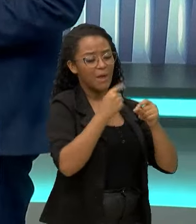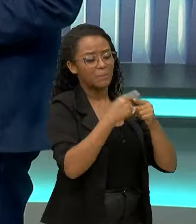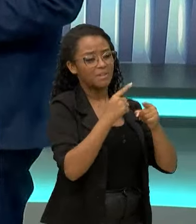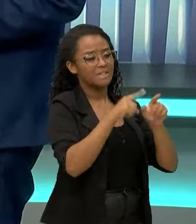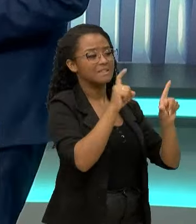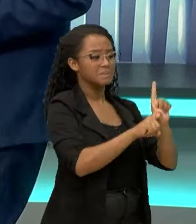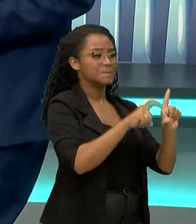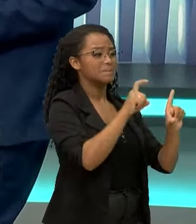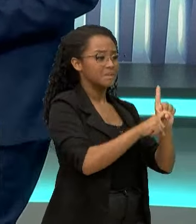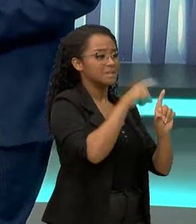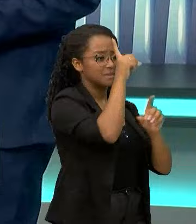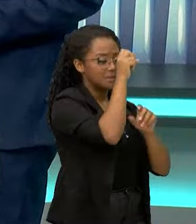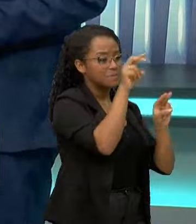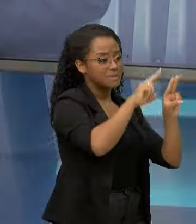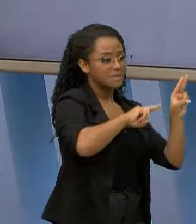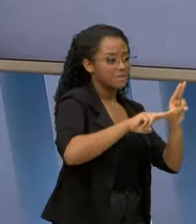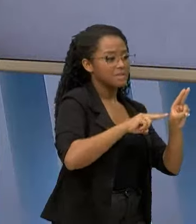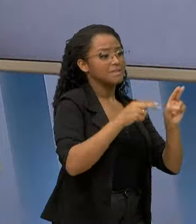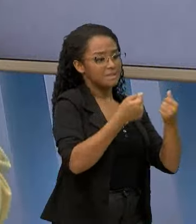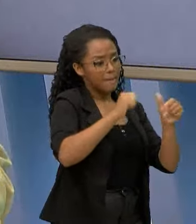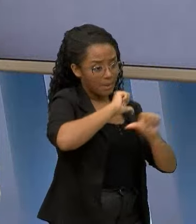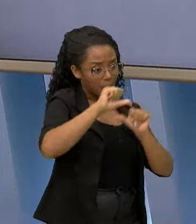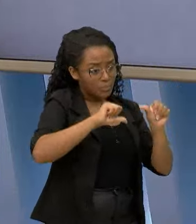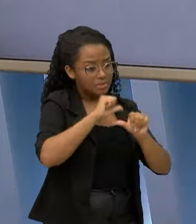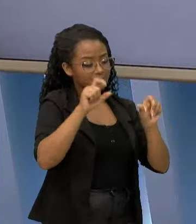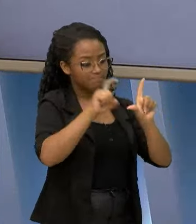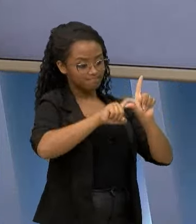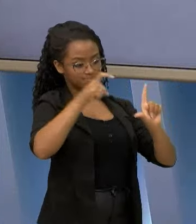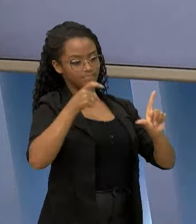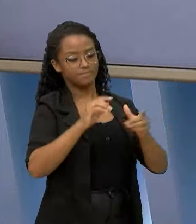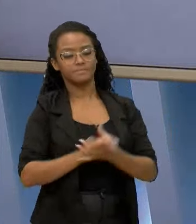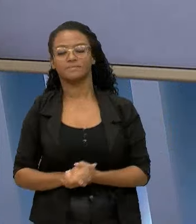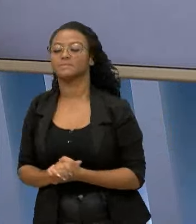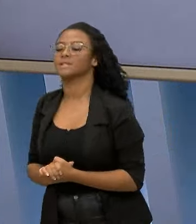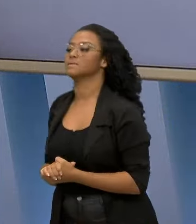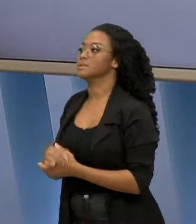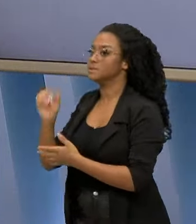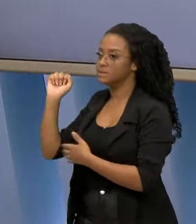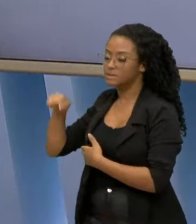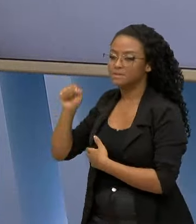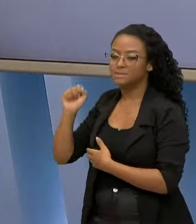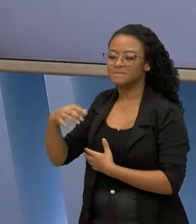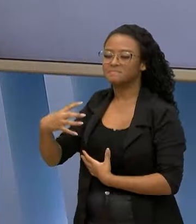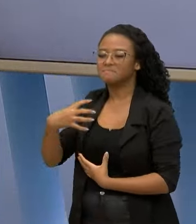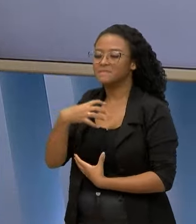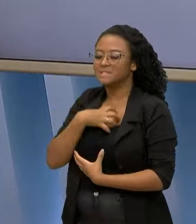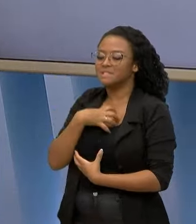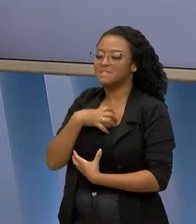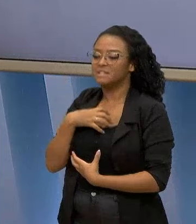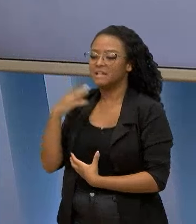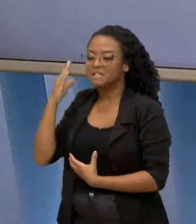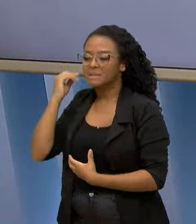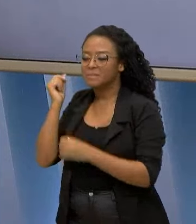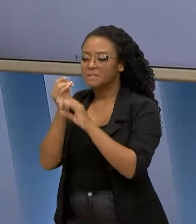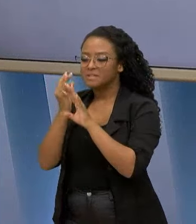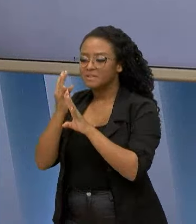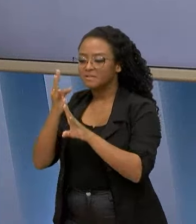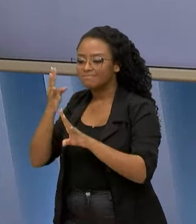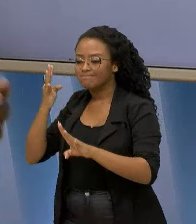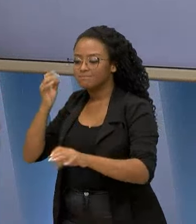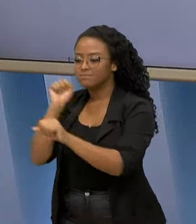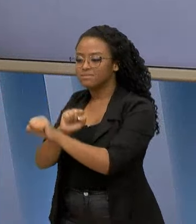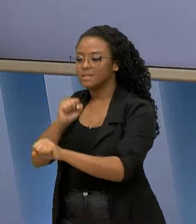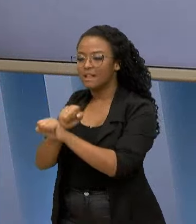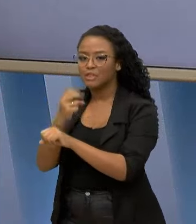dependente do HC? Olha, com certeza. Me dói demais saber que tem gente que fica na fila 2, 3 anos para conseguir